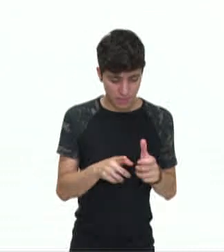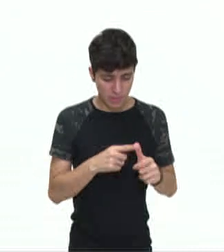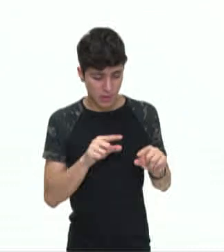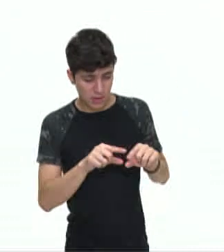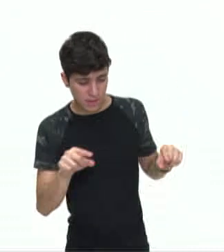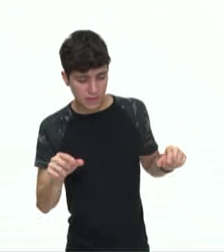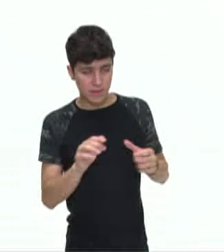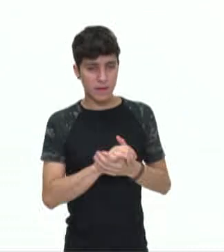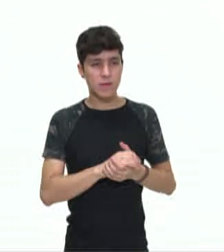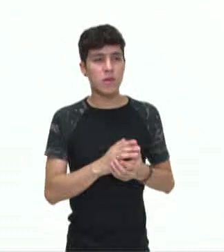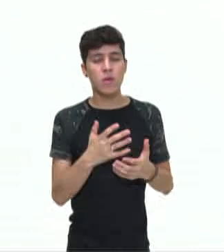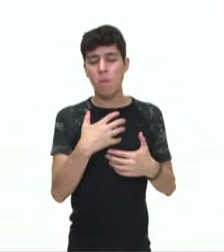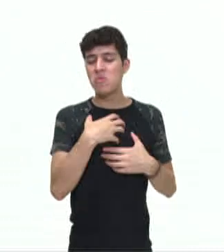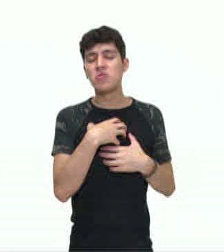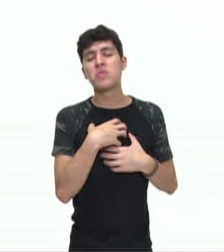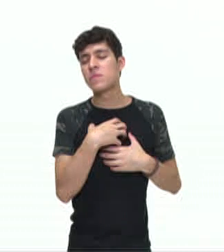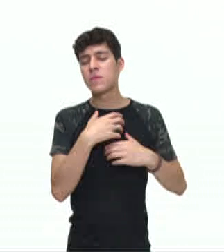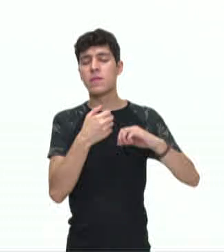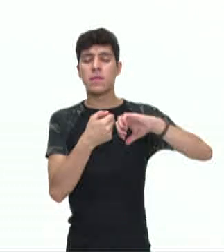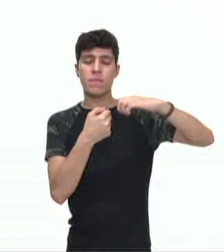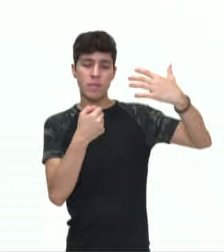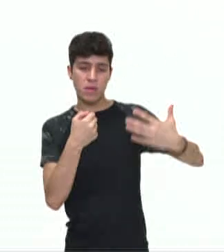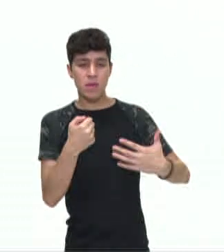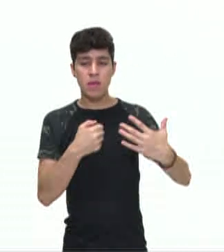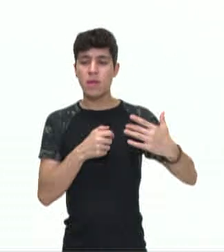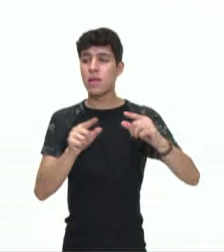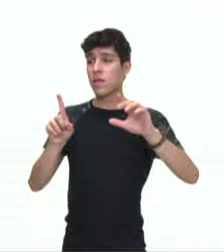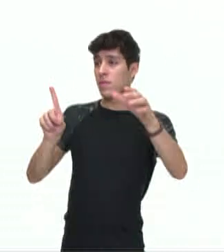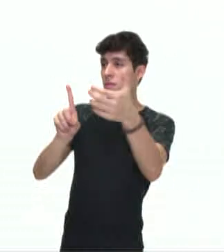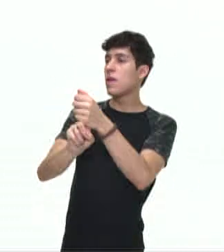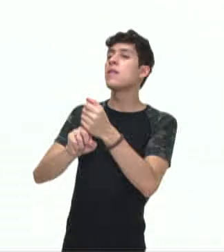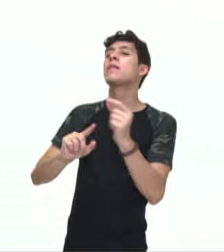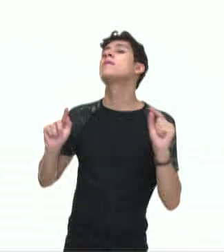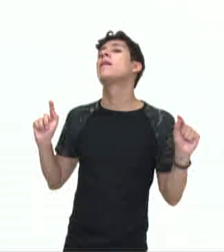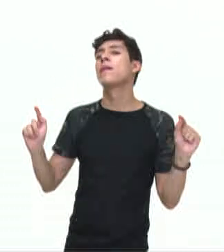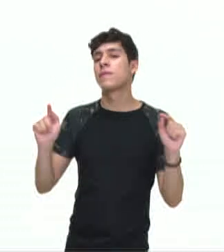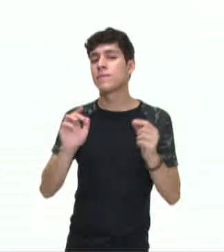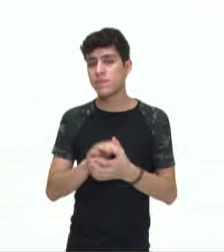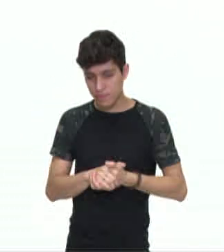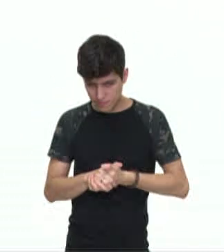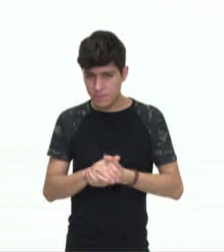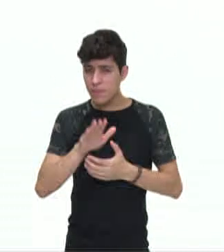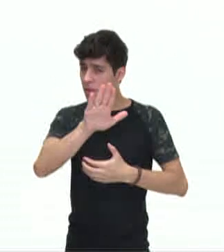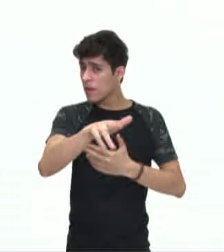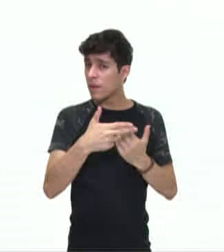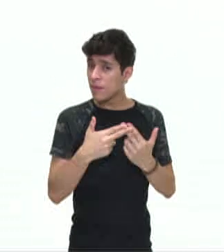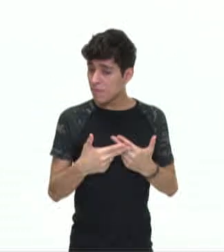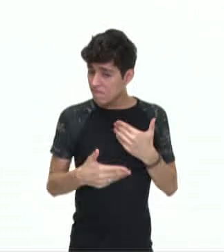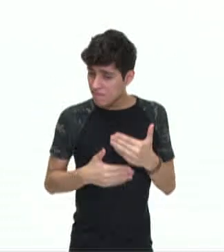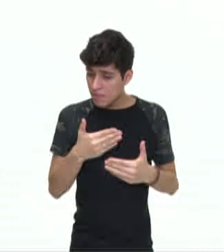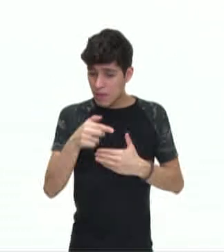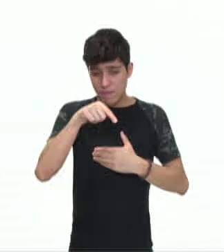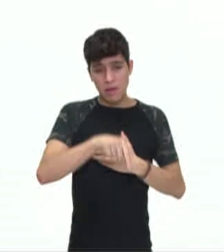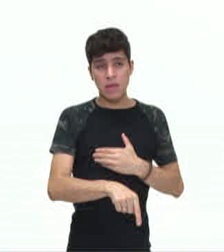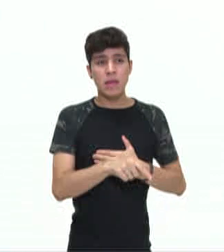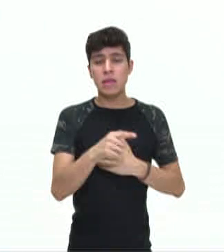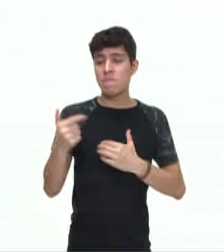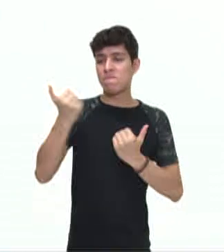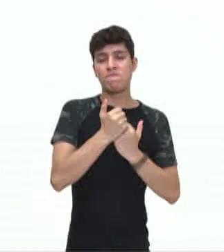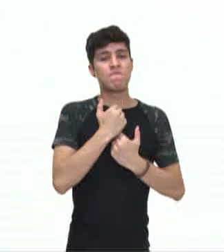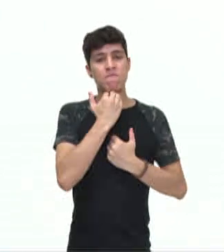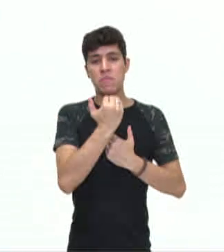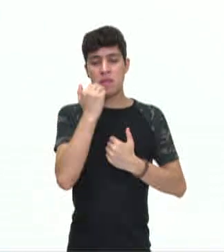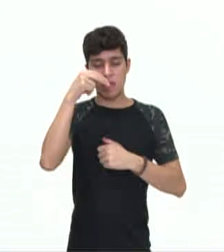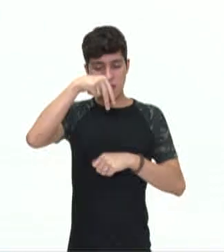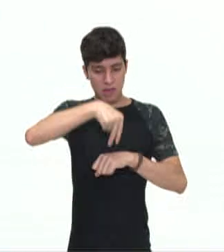legenda, né? A fórmula democrática. Os detentores, eles estão falando. Tenham paciência, mas aqui não sobe mais ninguém. E